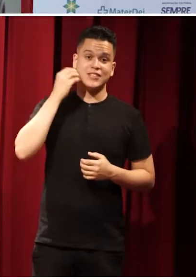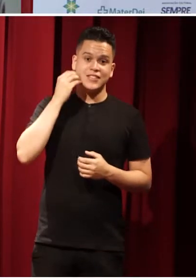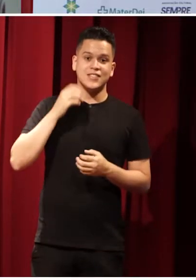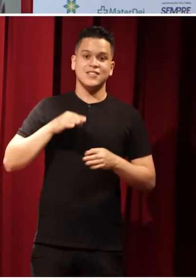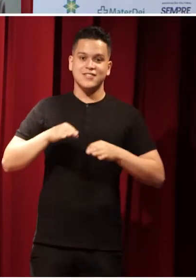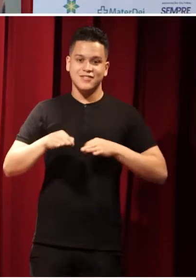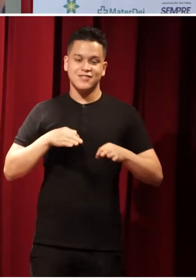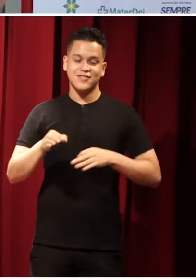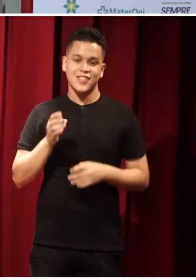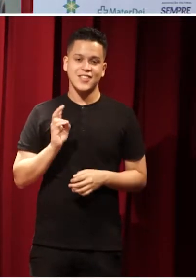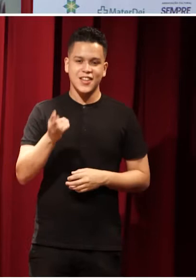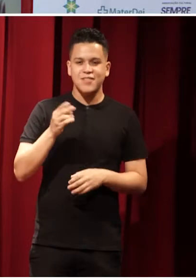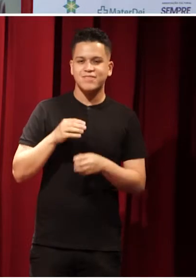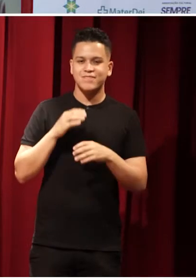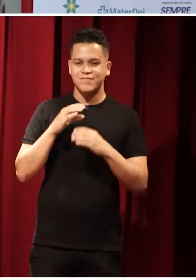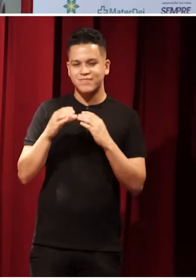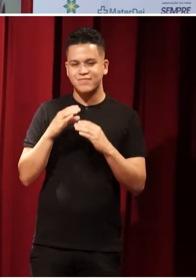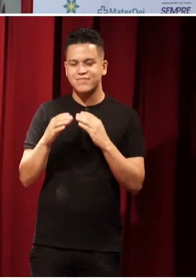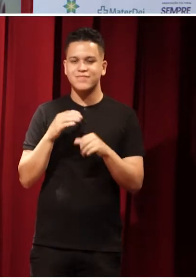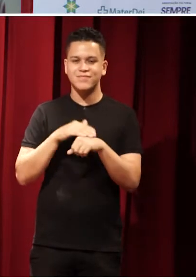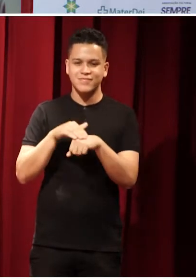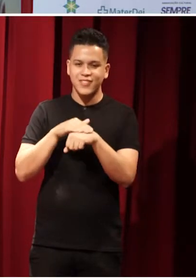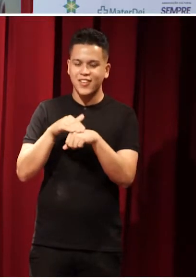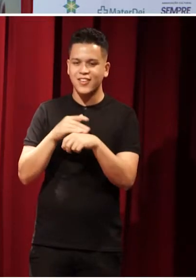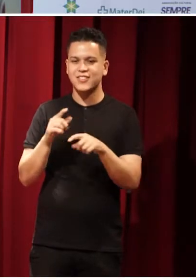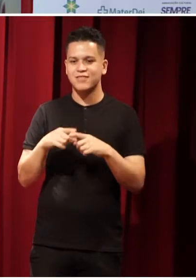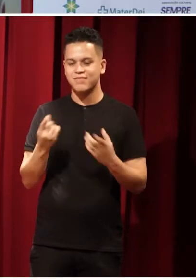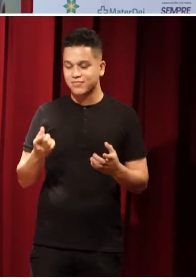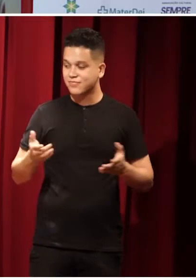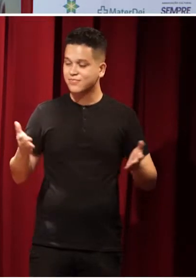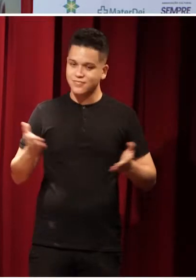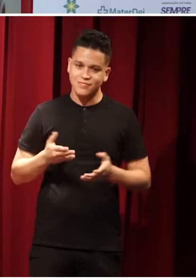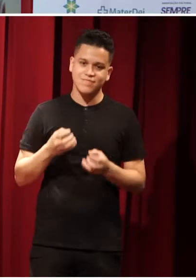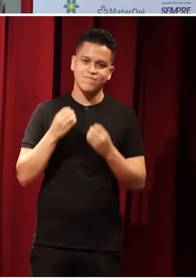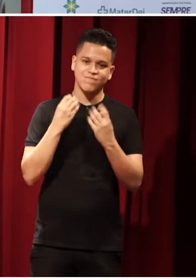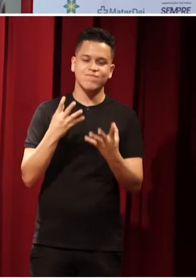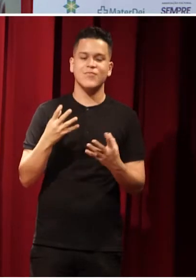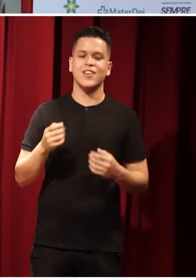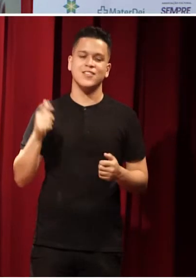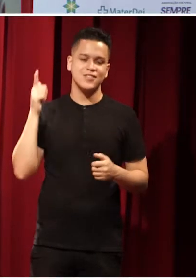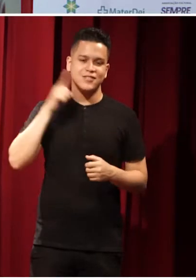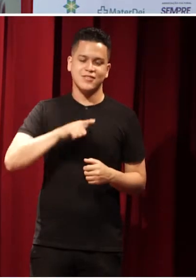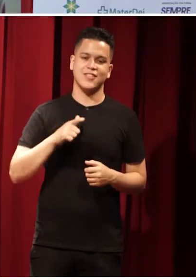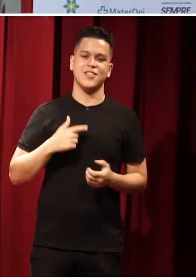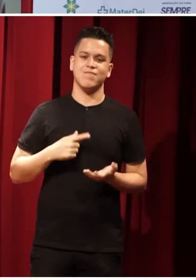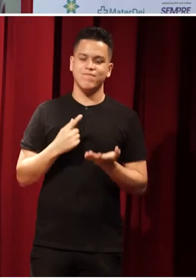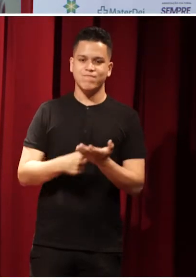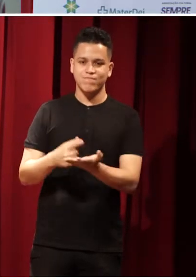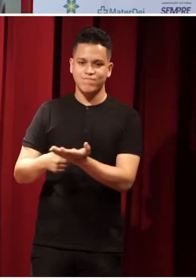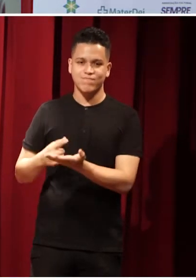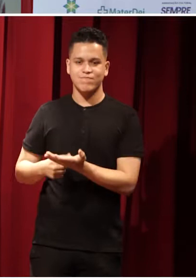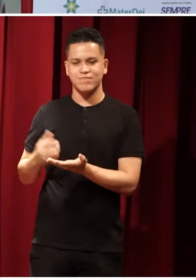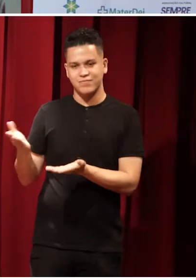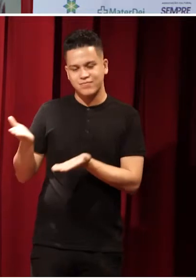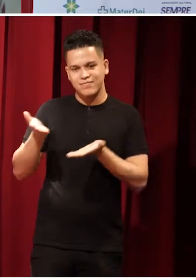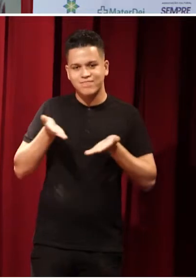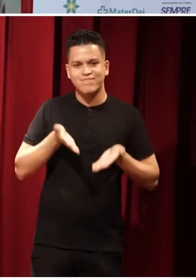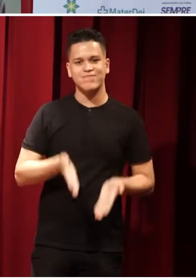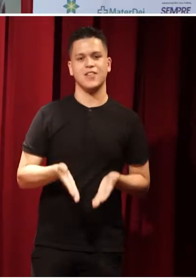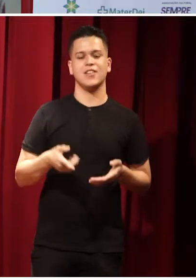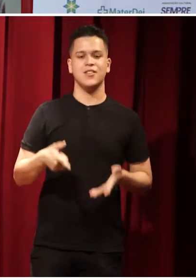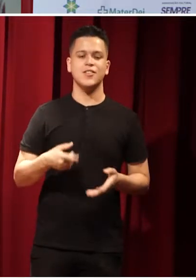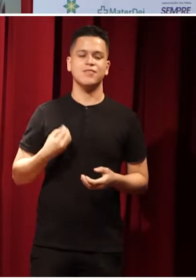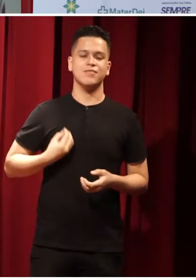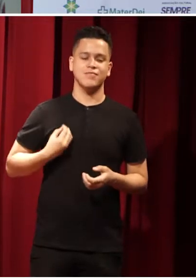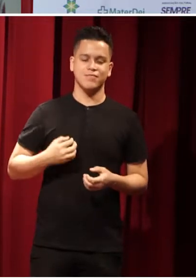Ricardo? A gente sempre se fala e fica programando. Ainda bem que houve a oportunidade de você vir participar de uma outra atividade, a